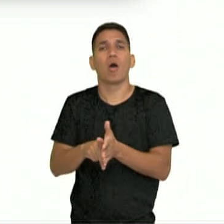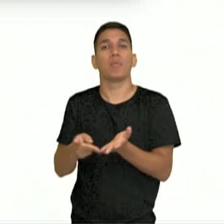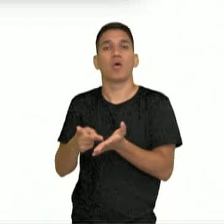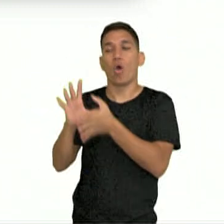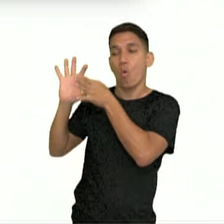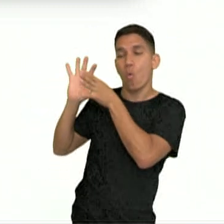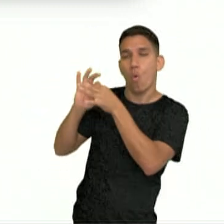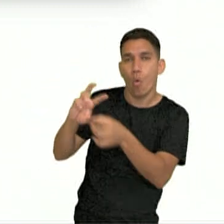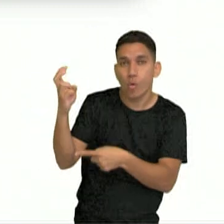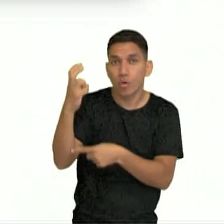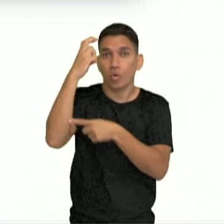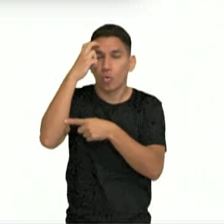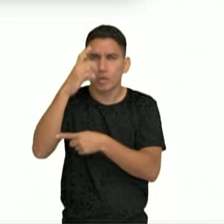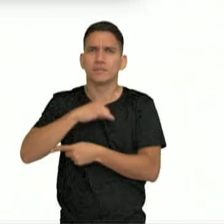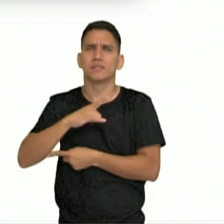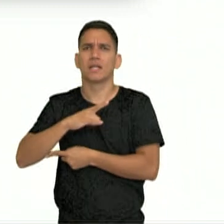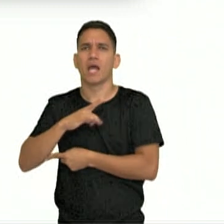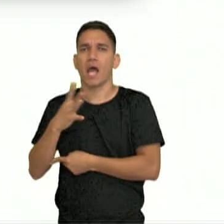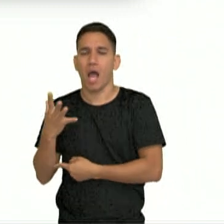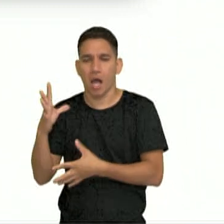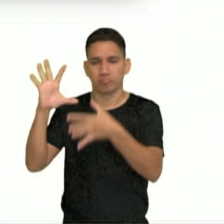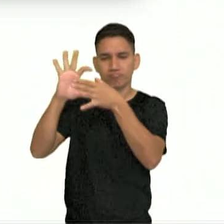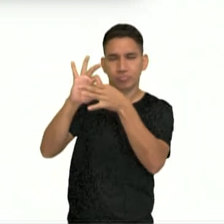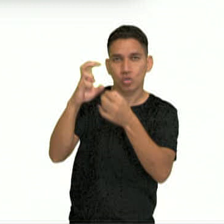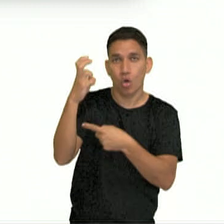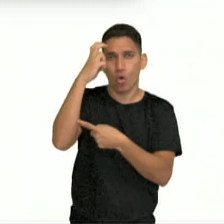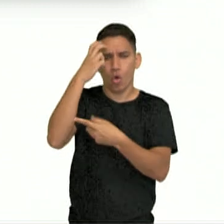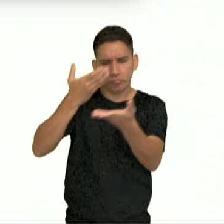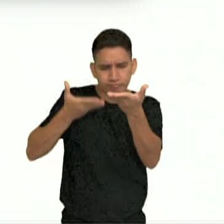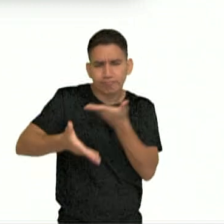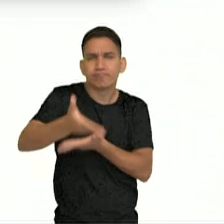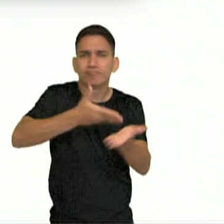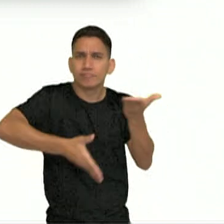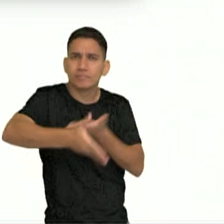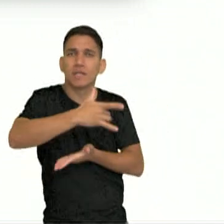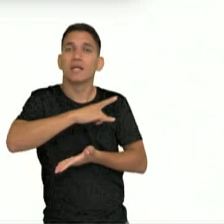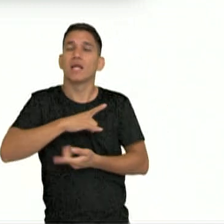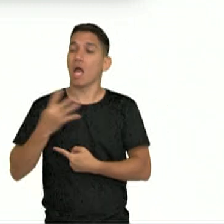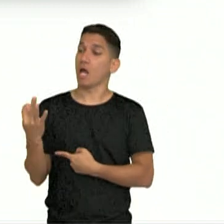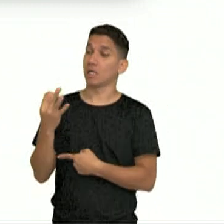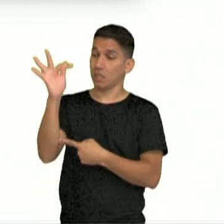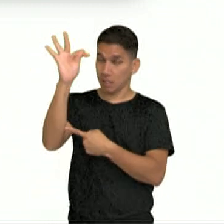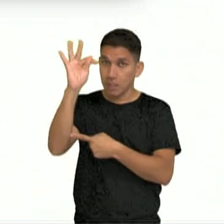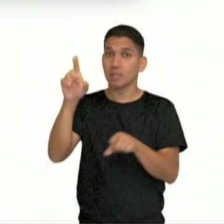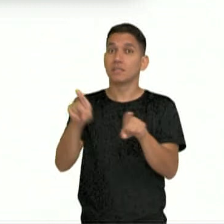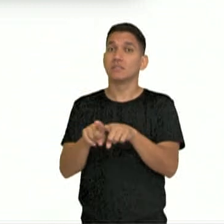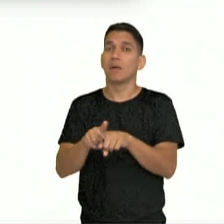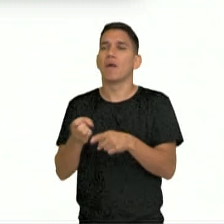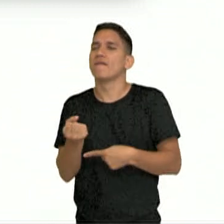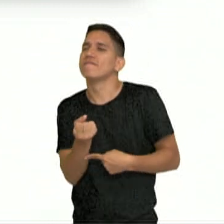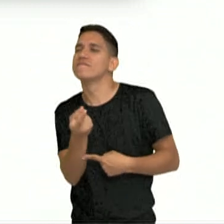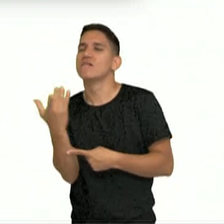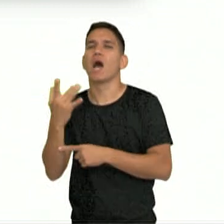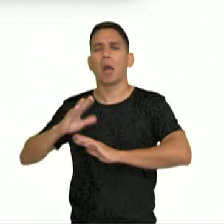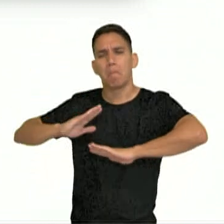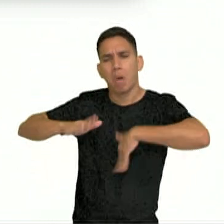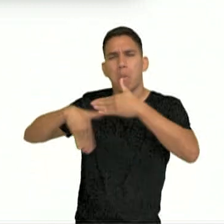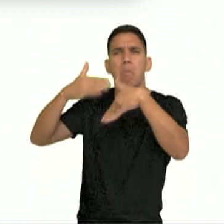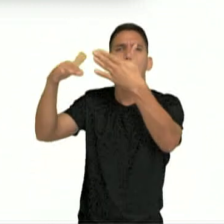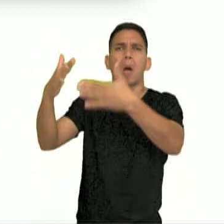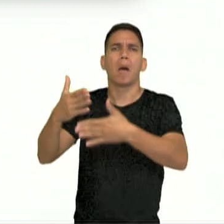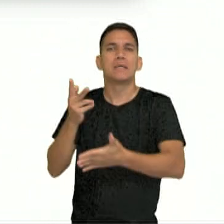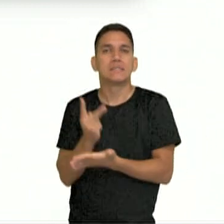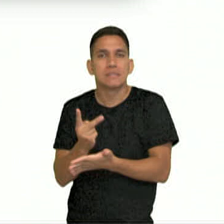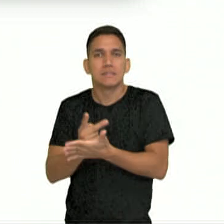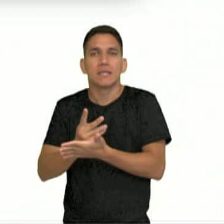culturais, alimentam a cultura e são alimentadas por ela. A tecnologia e equipamentos evoluem e oferecem cada